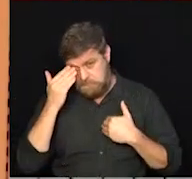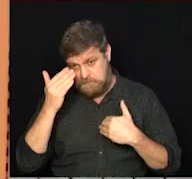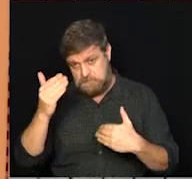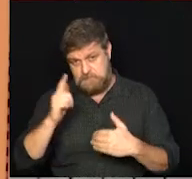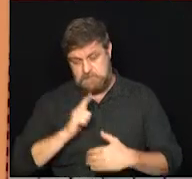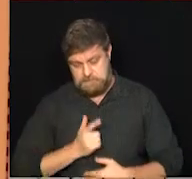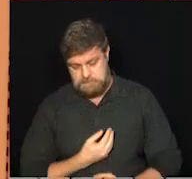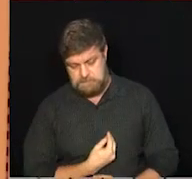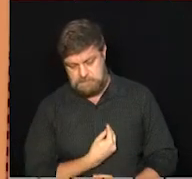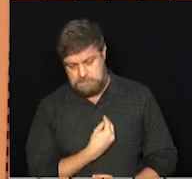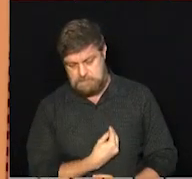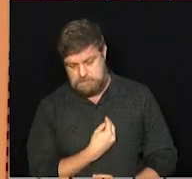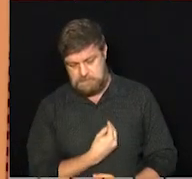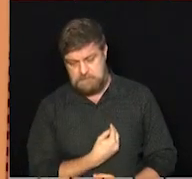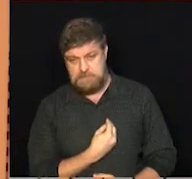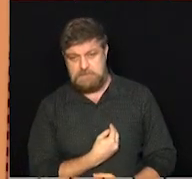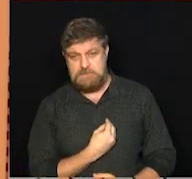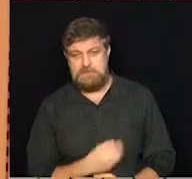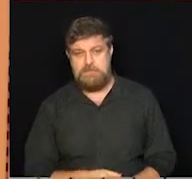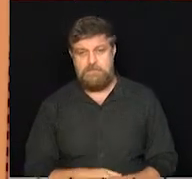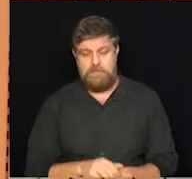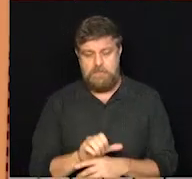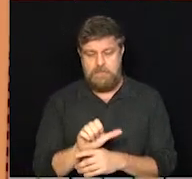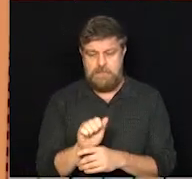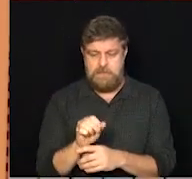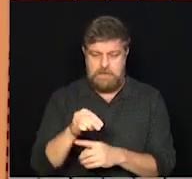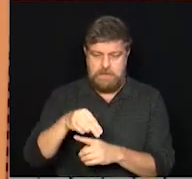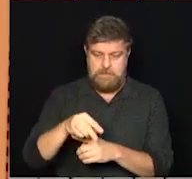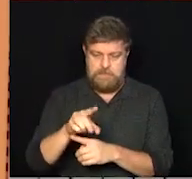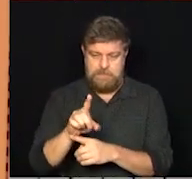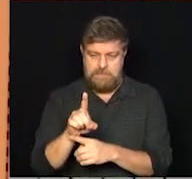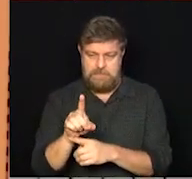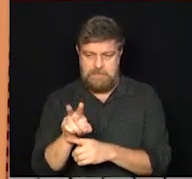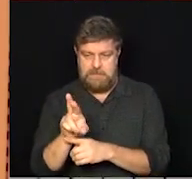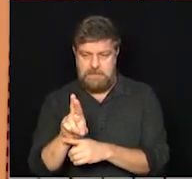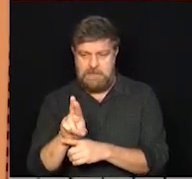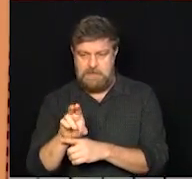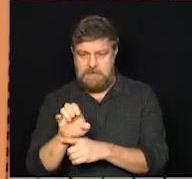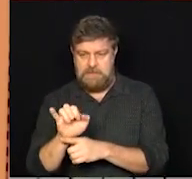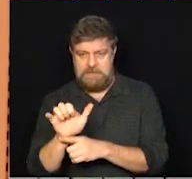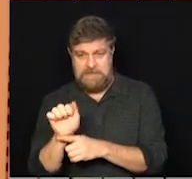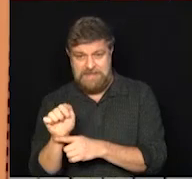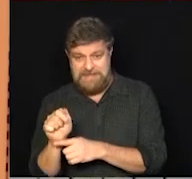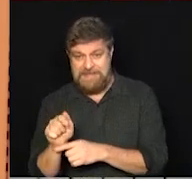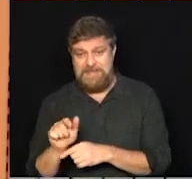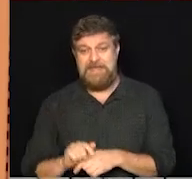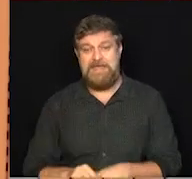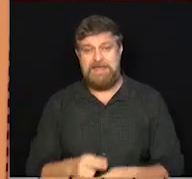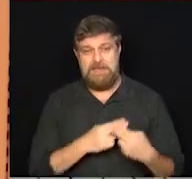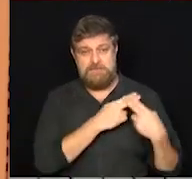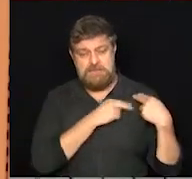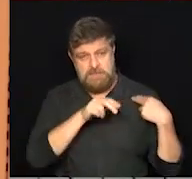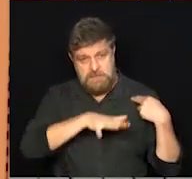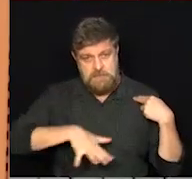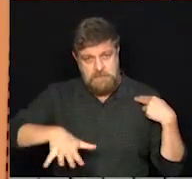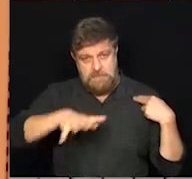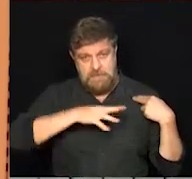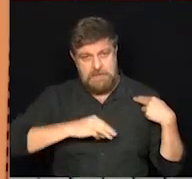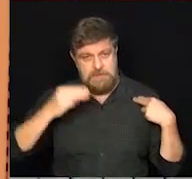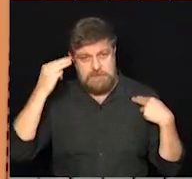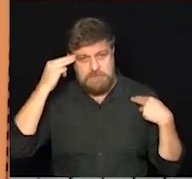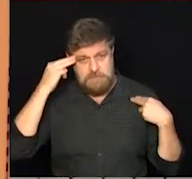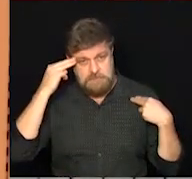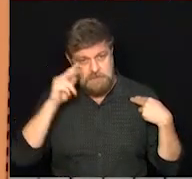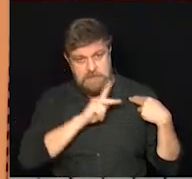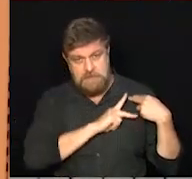presença da Andreia Mendes que é titular da câmara setorial de memória e patrimônio e